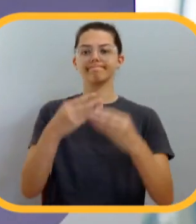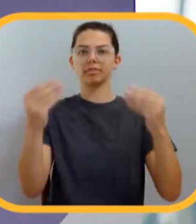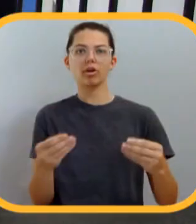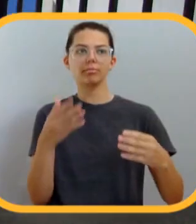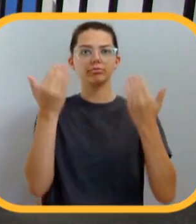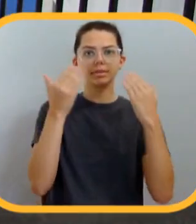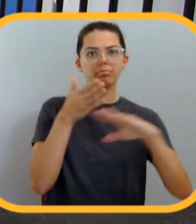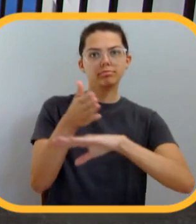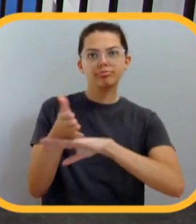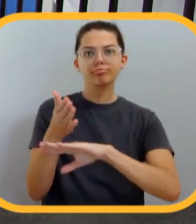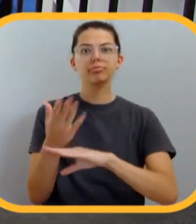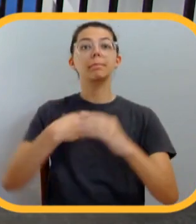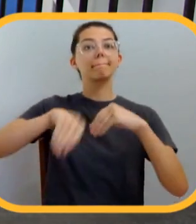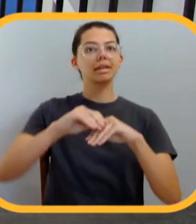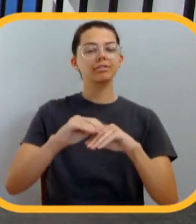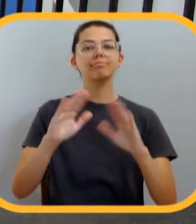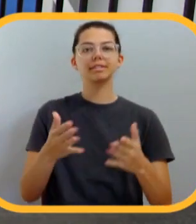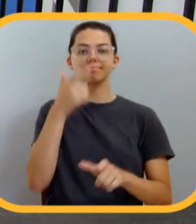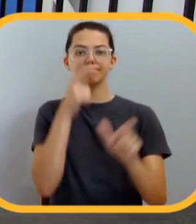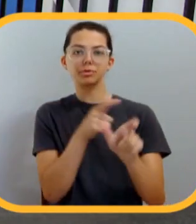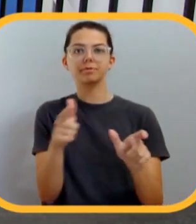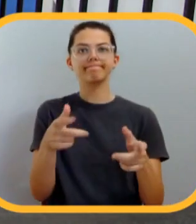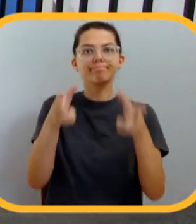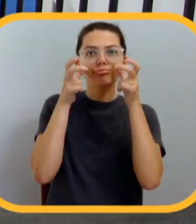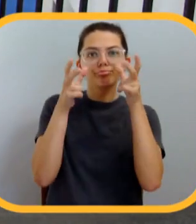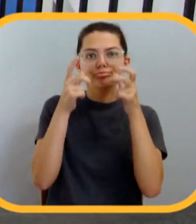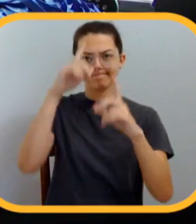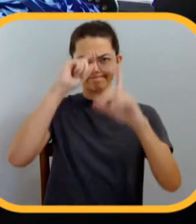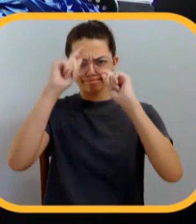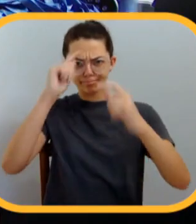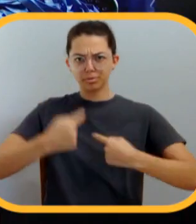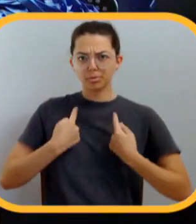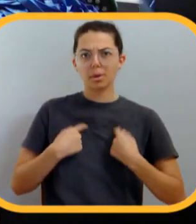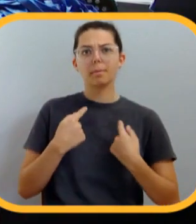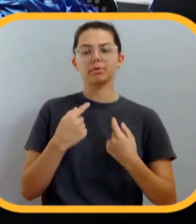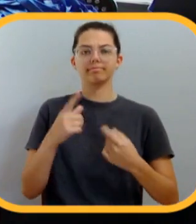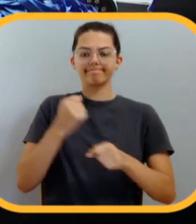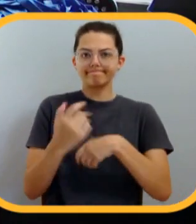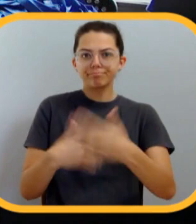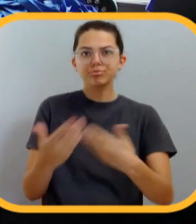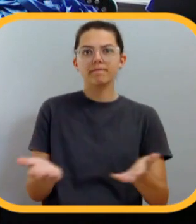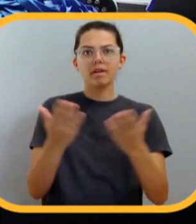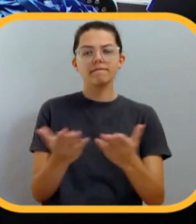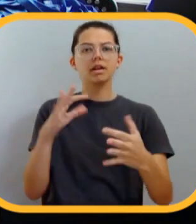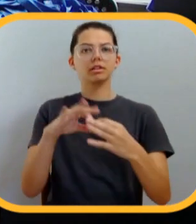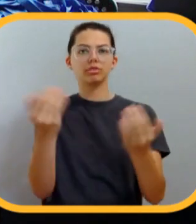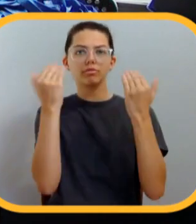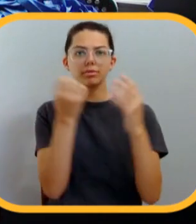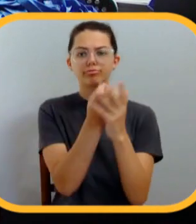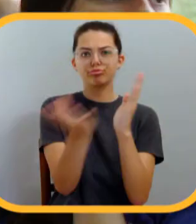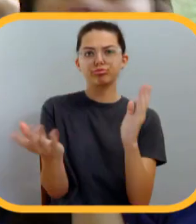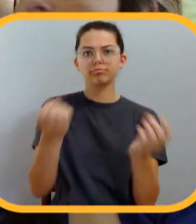plataformas de informação, é preciso fomentar nestes consumidores um espírito crítico e de proatividade na produção de conteúdos que possam